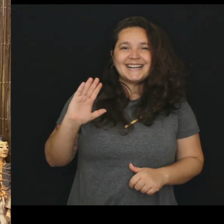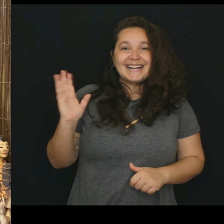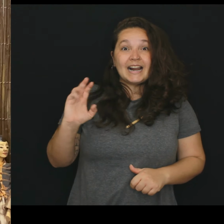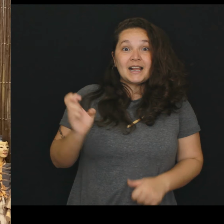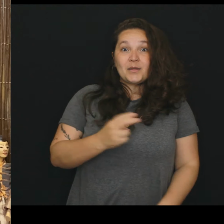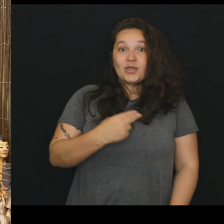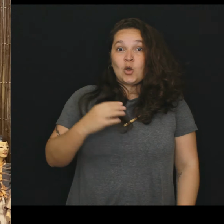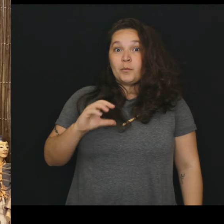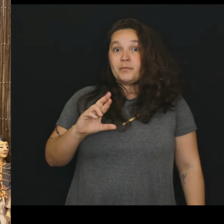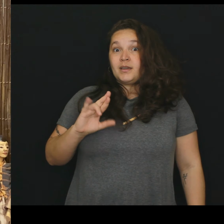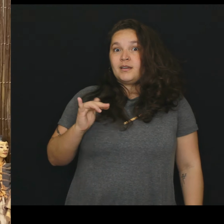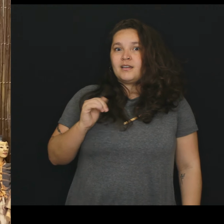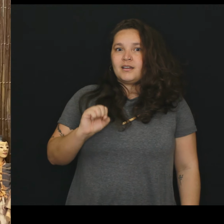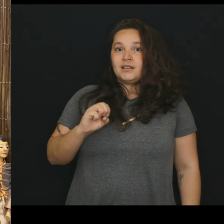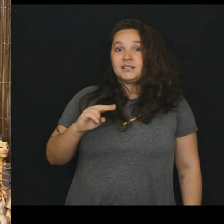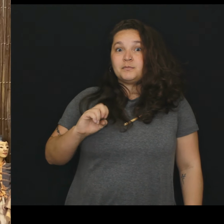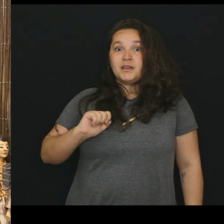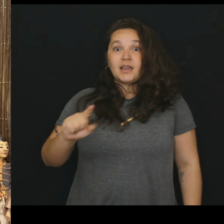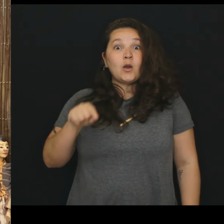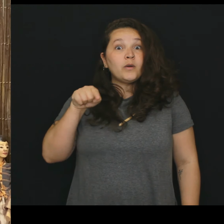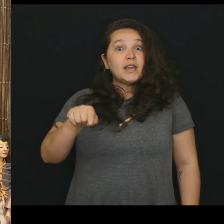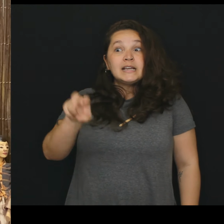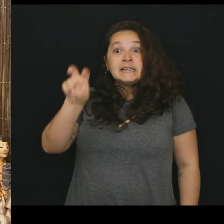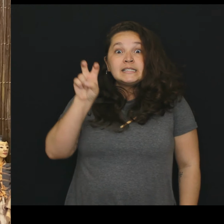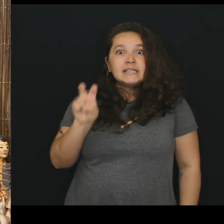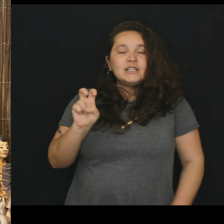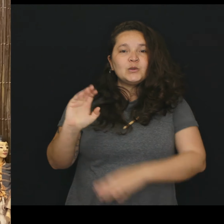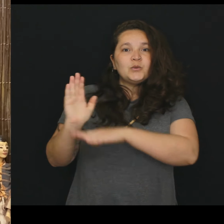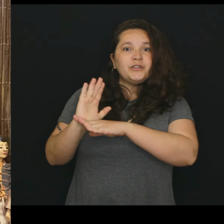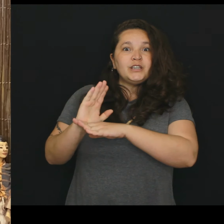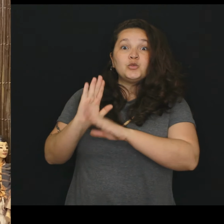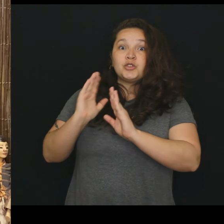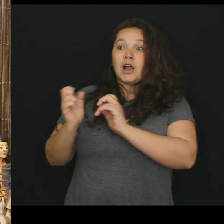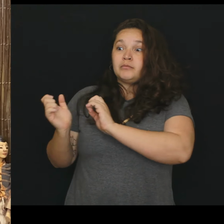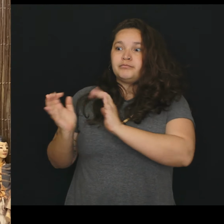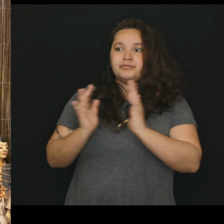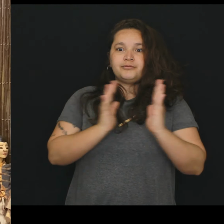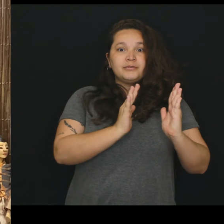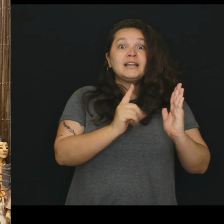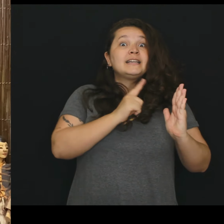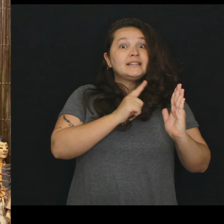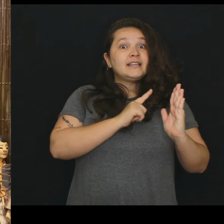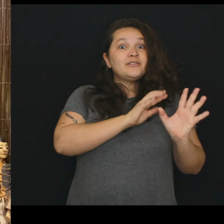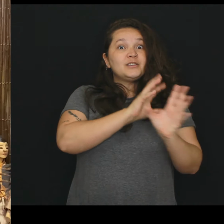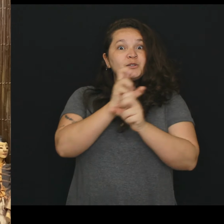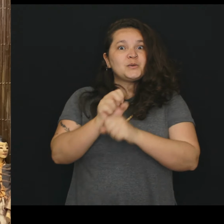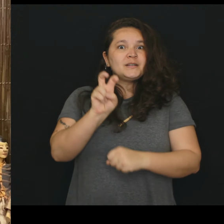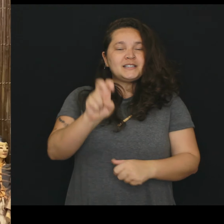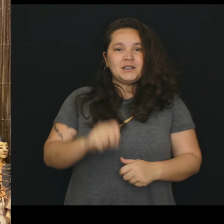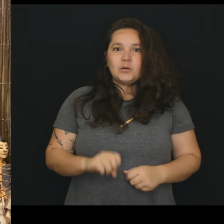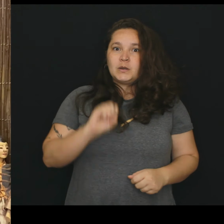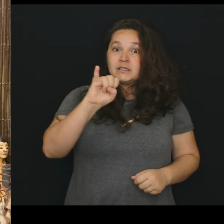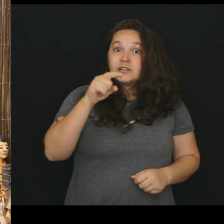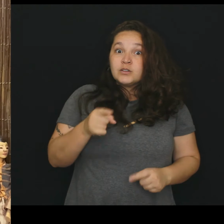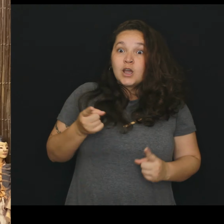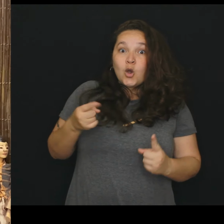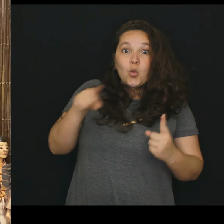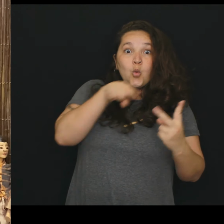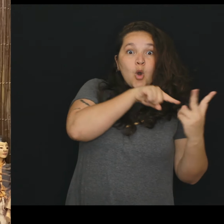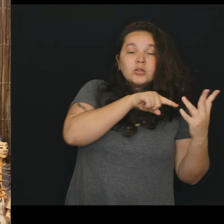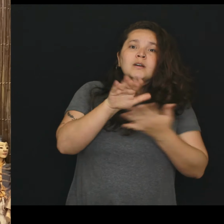Eu sou a Cris Miguel e esse é o quinto de uma série de 5 vídeos de receitas para encantar. Se você não viu